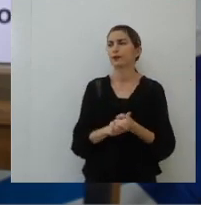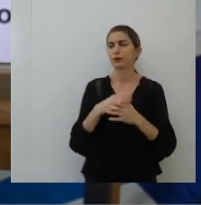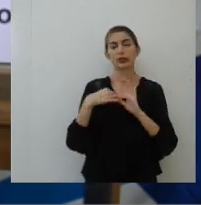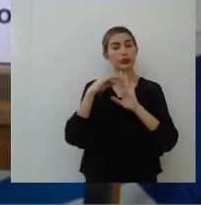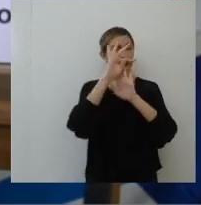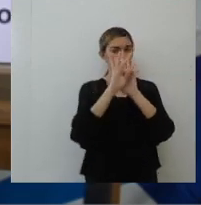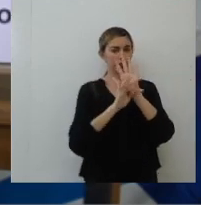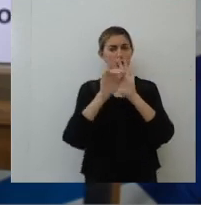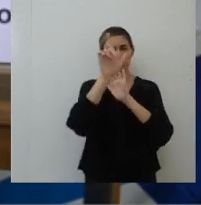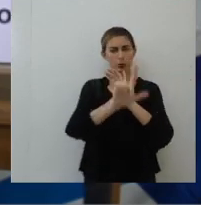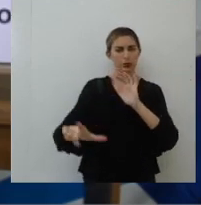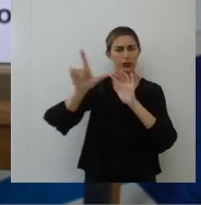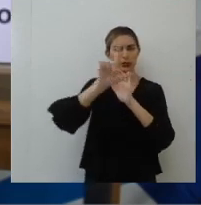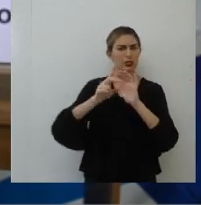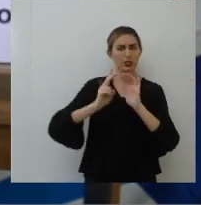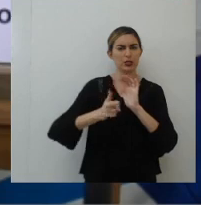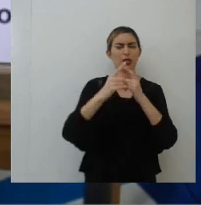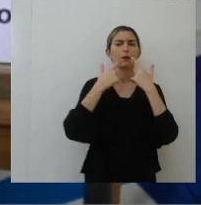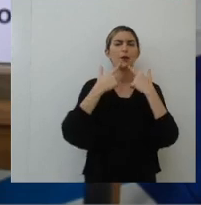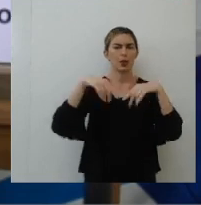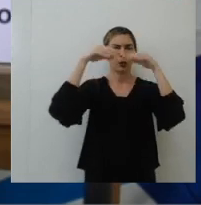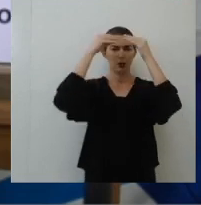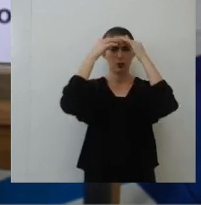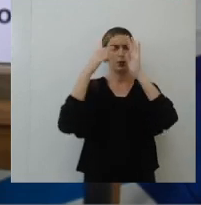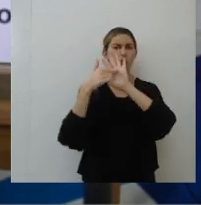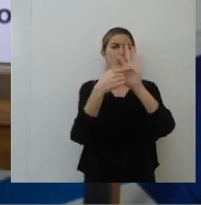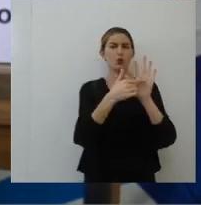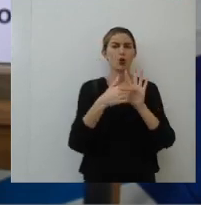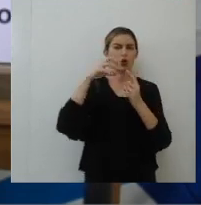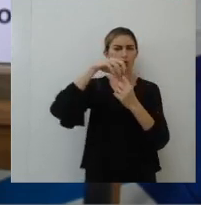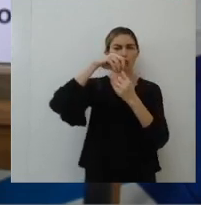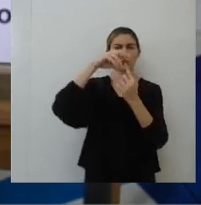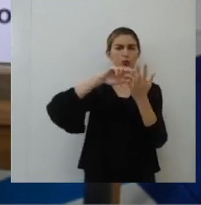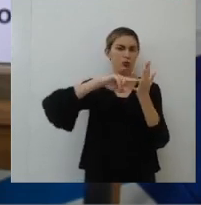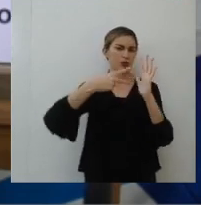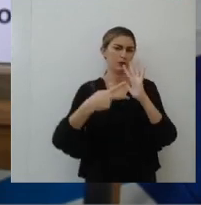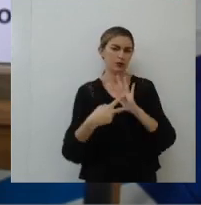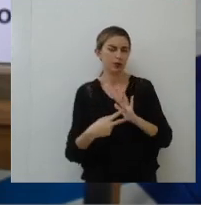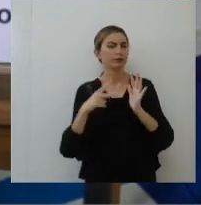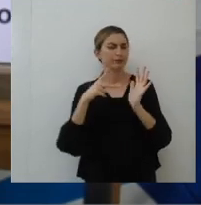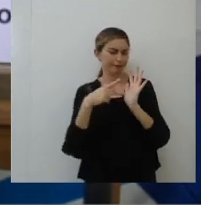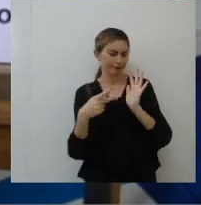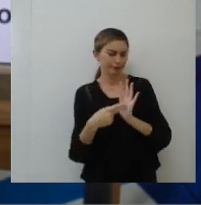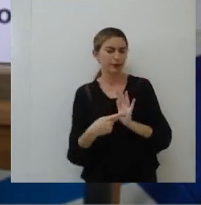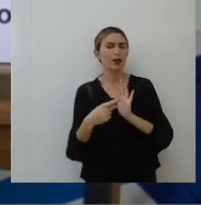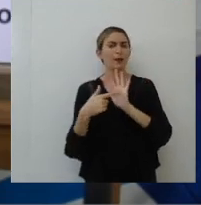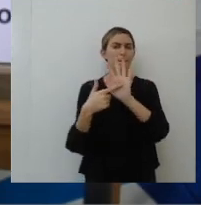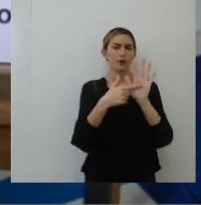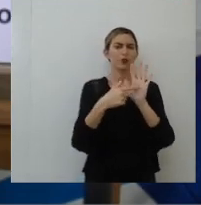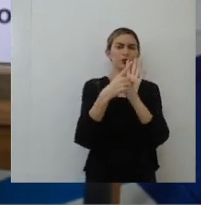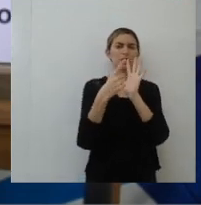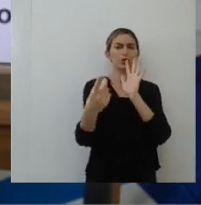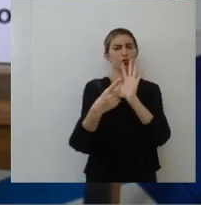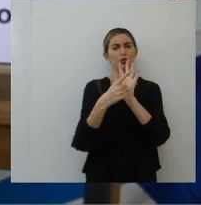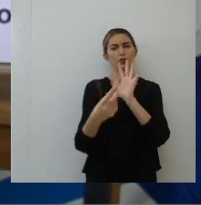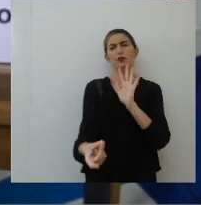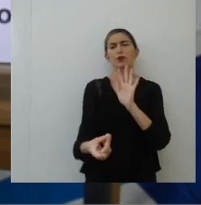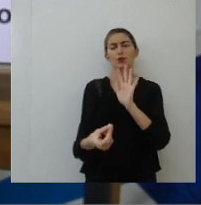textos literários, nem sempre a linguagem apresenta um único sentido, verdade. Aquele apresentado pelo dicionário,